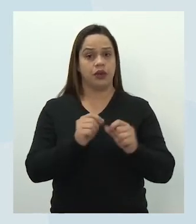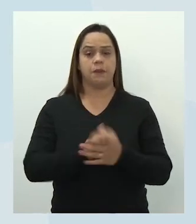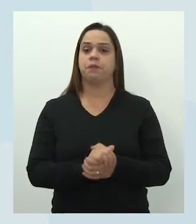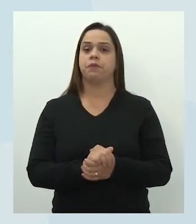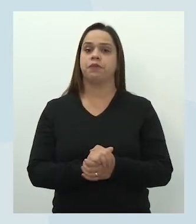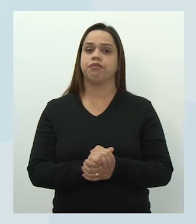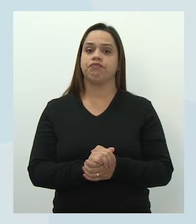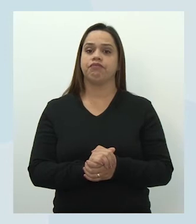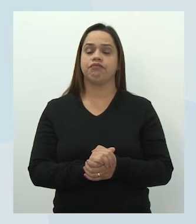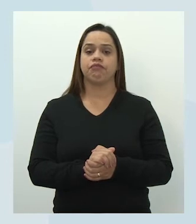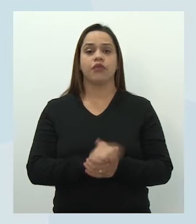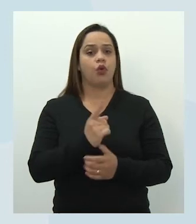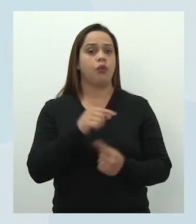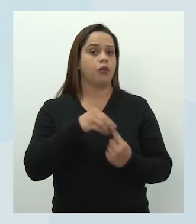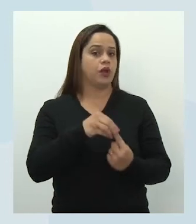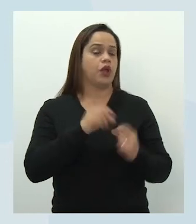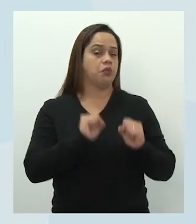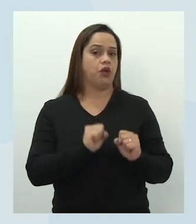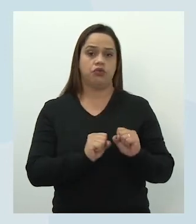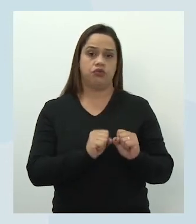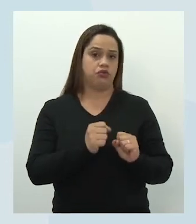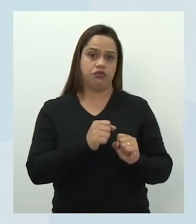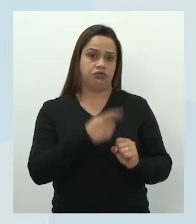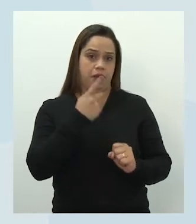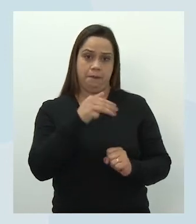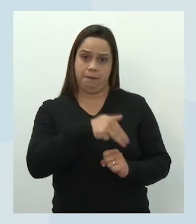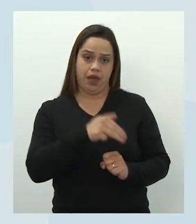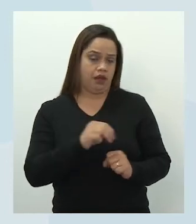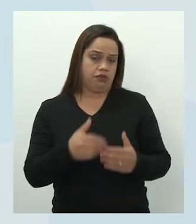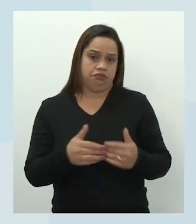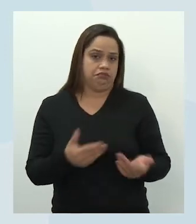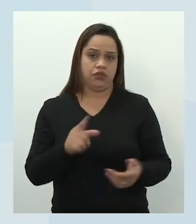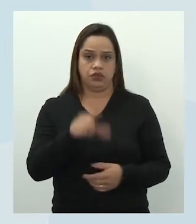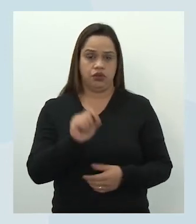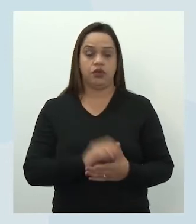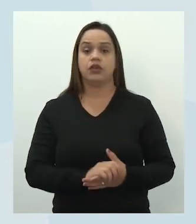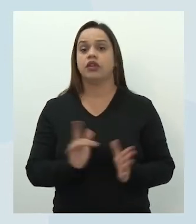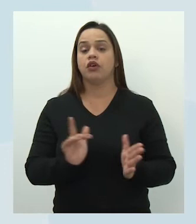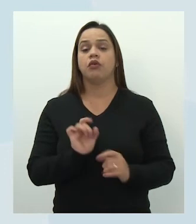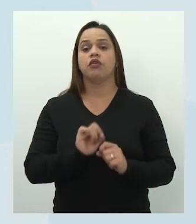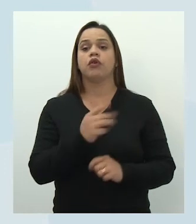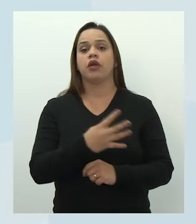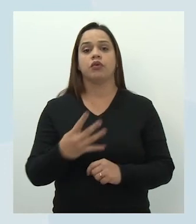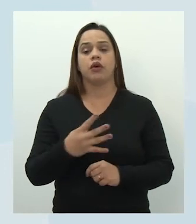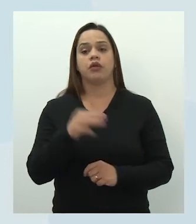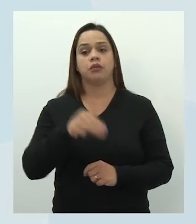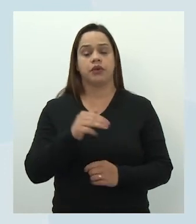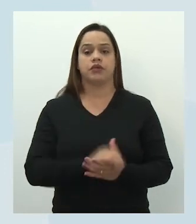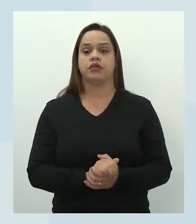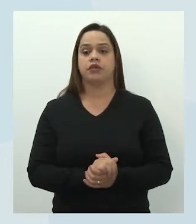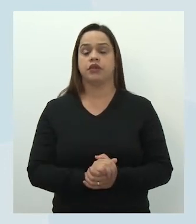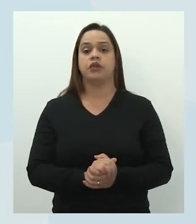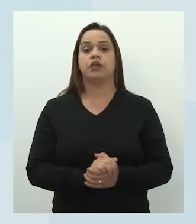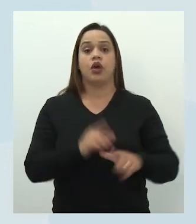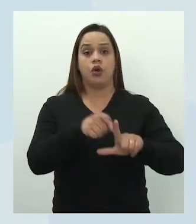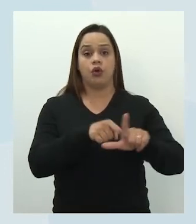sendo que uma unidade pode ser chamada de metro, enfim, como vocês preferirem. Então, vamos tratar com 44 metros, tá? O contorno